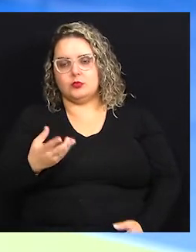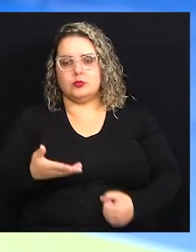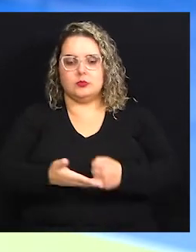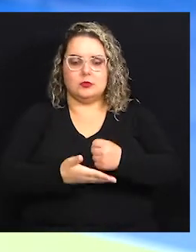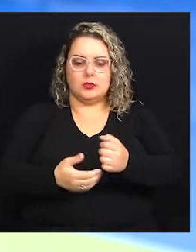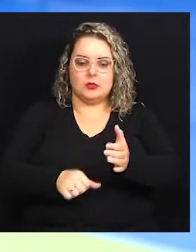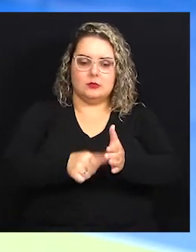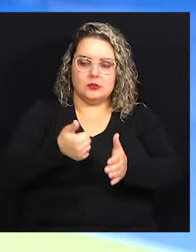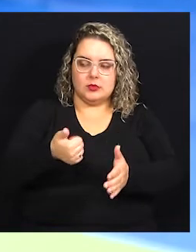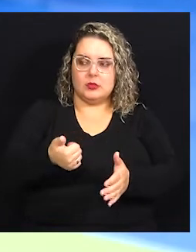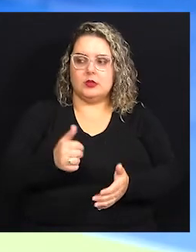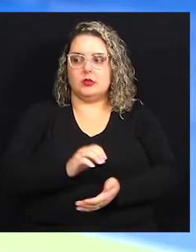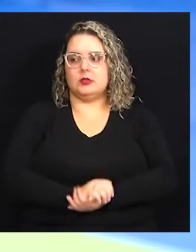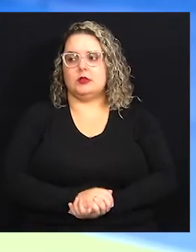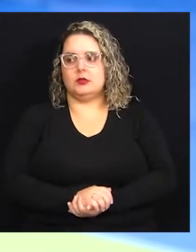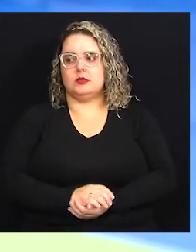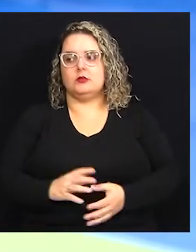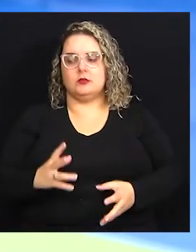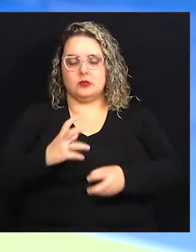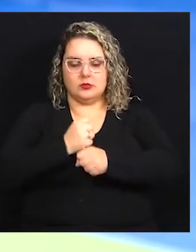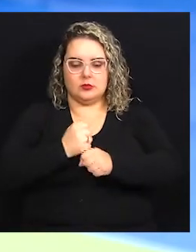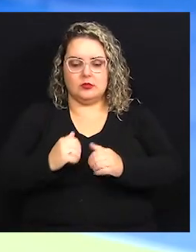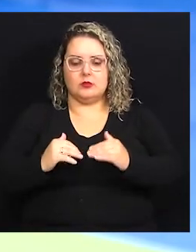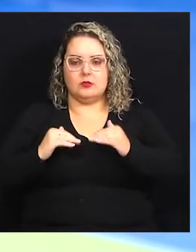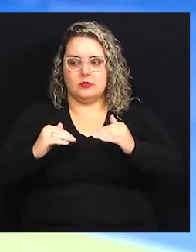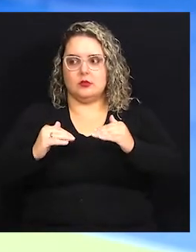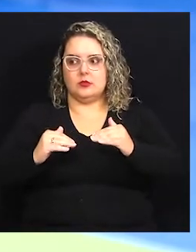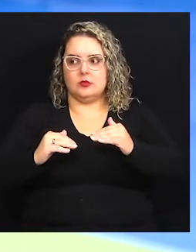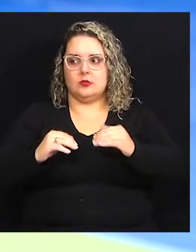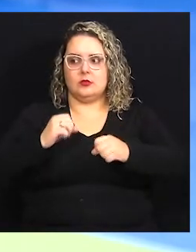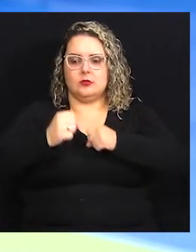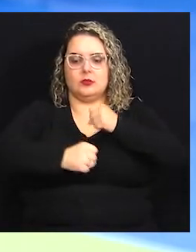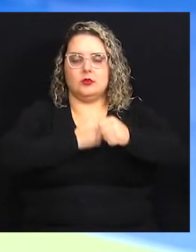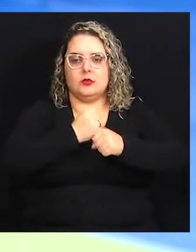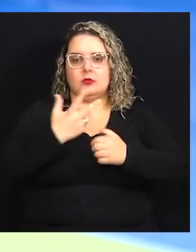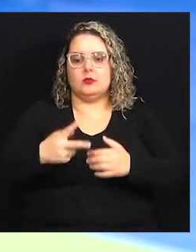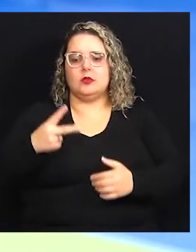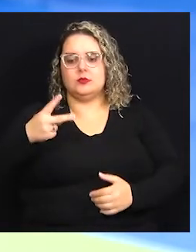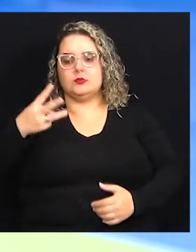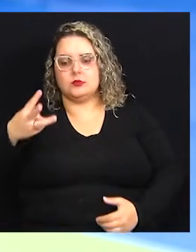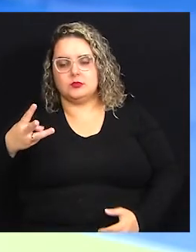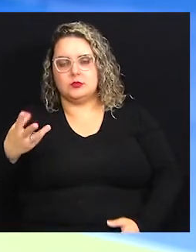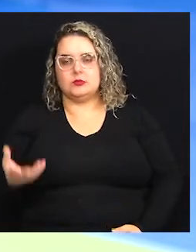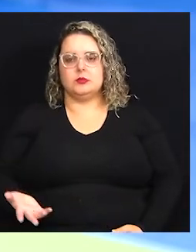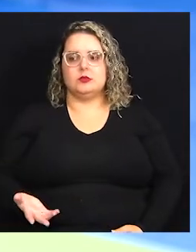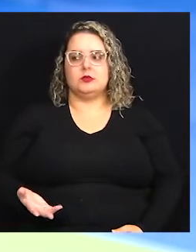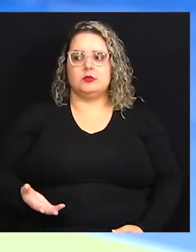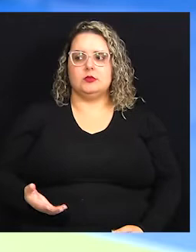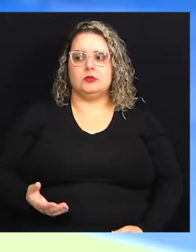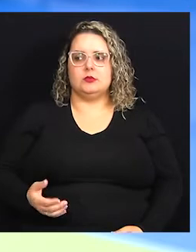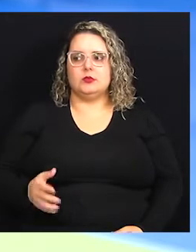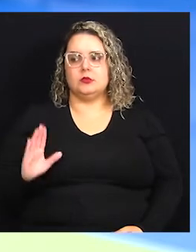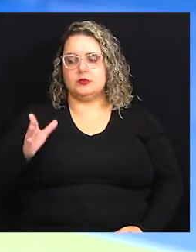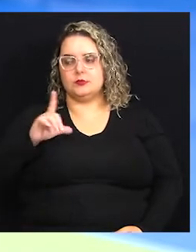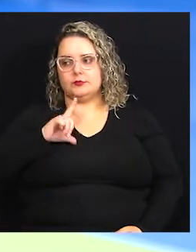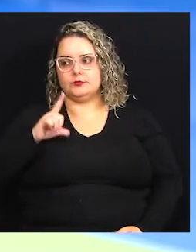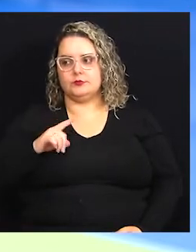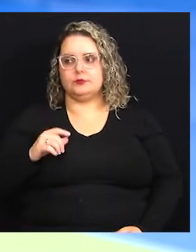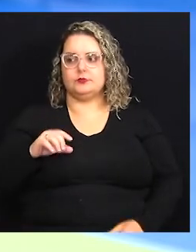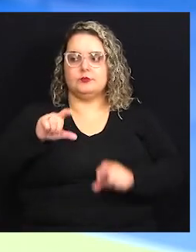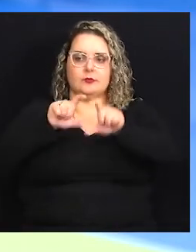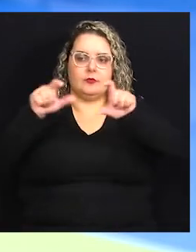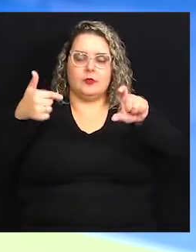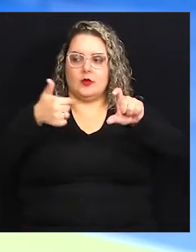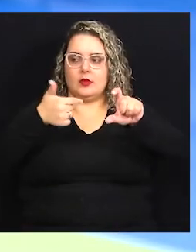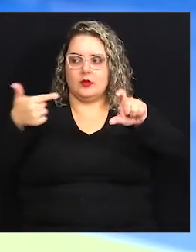bases. Primeiro, né, fortifica, fortalece, o ano que vem mais 1 ou 2, assim em diante. Ele já tem,